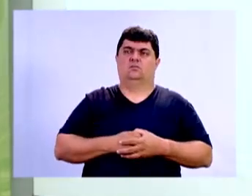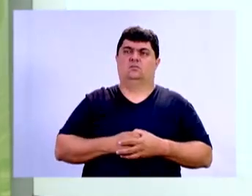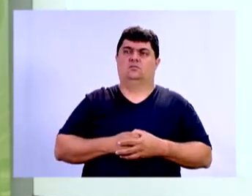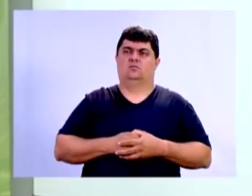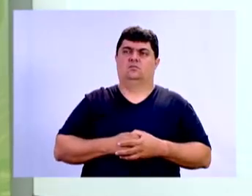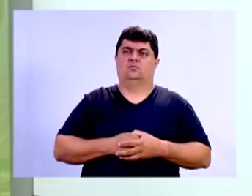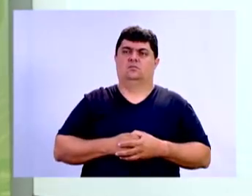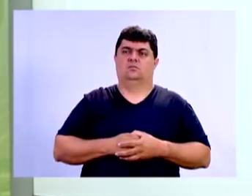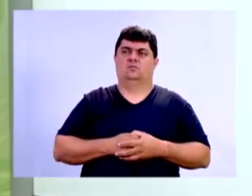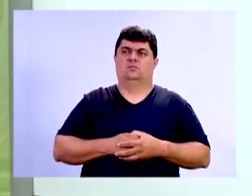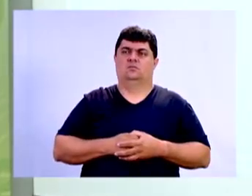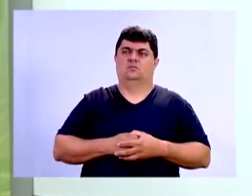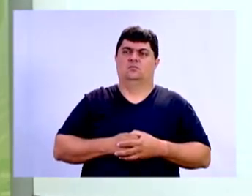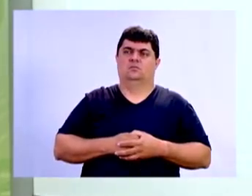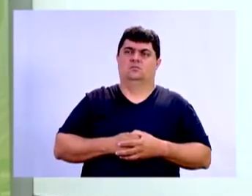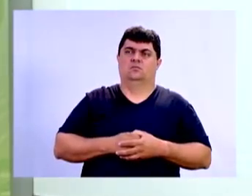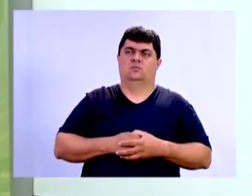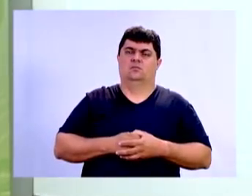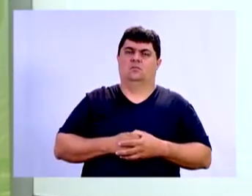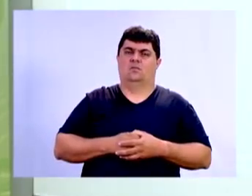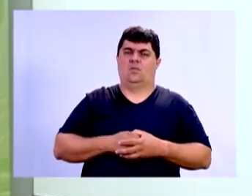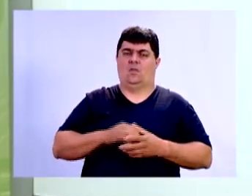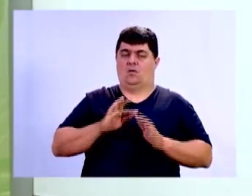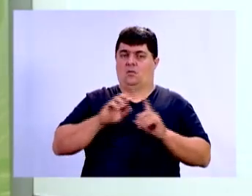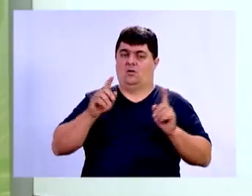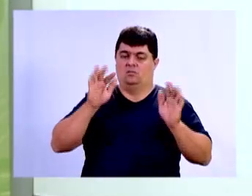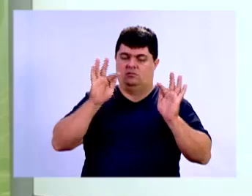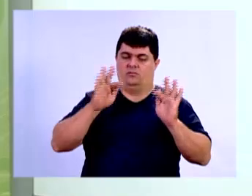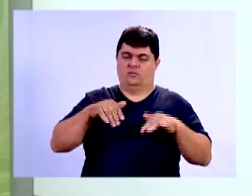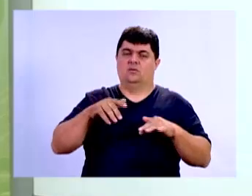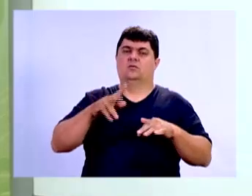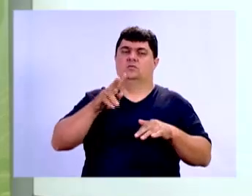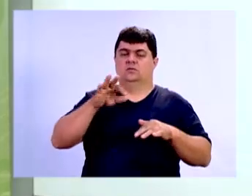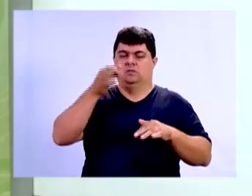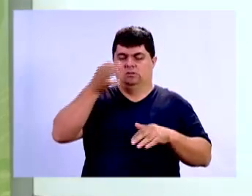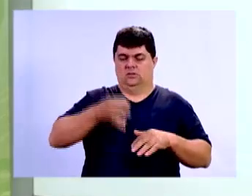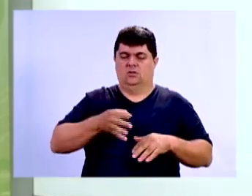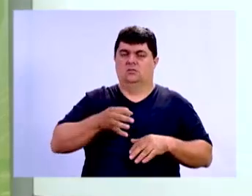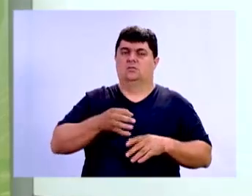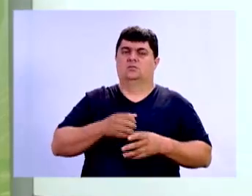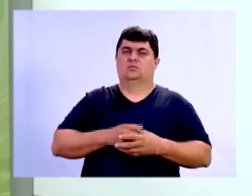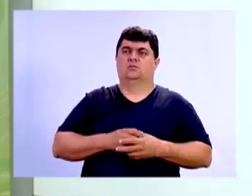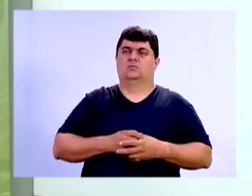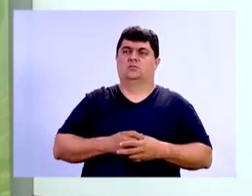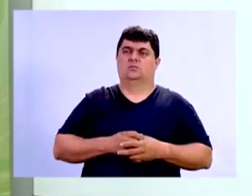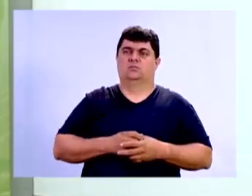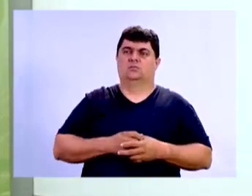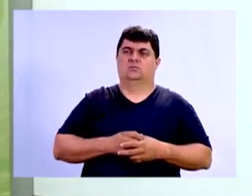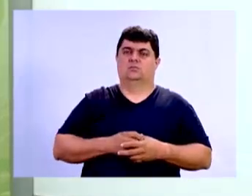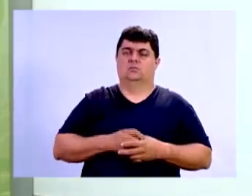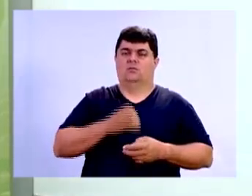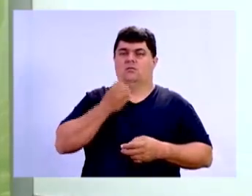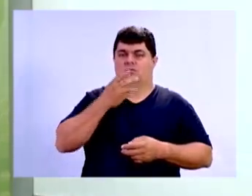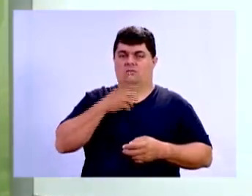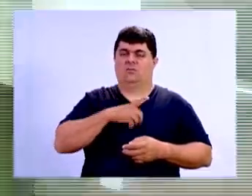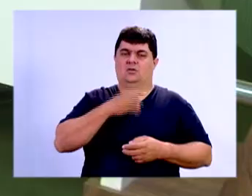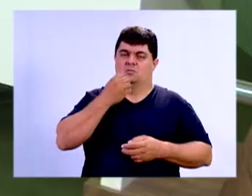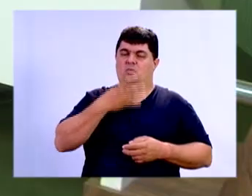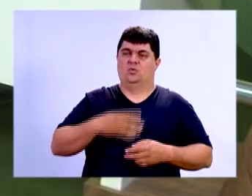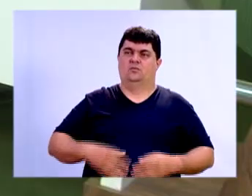vários motivos, mas ao final você pode ter certeza que as bonanças virão,